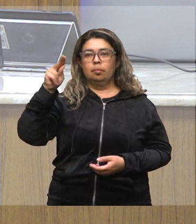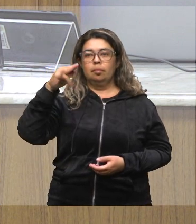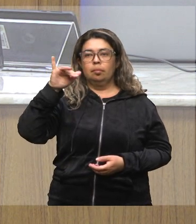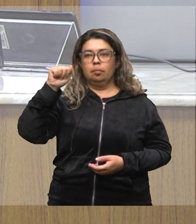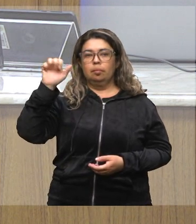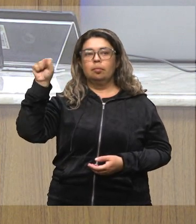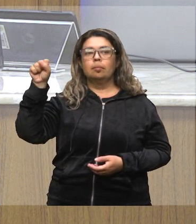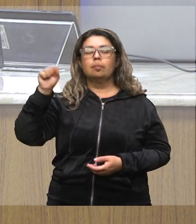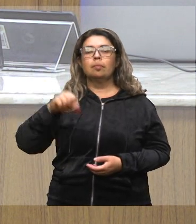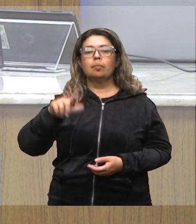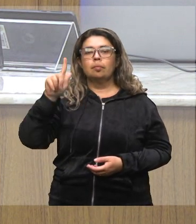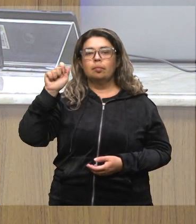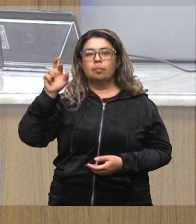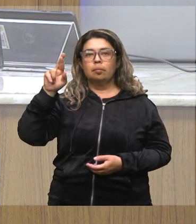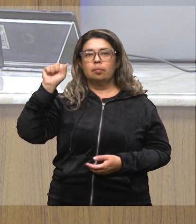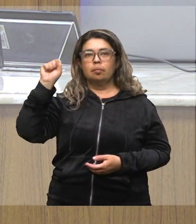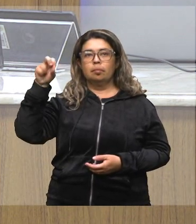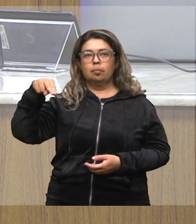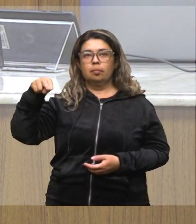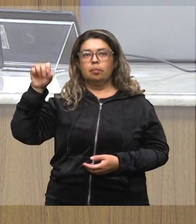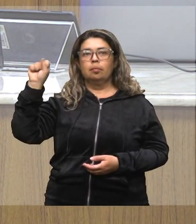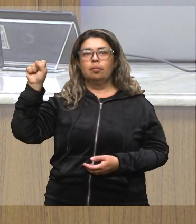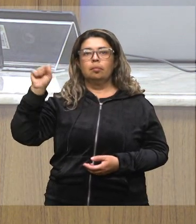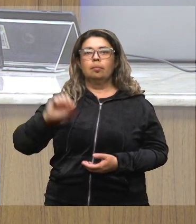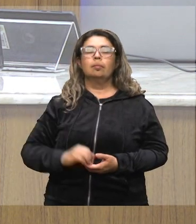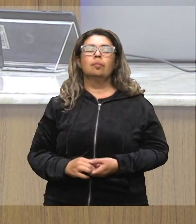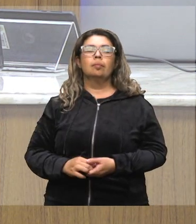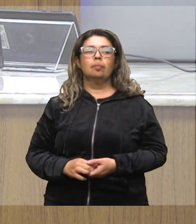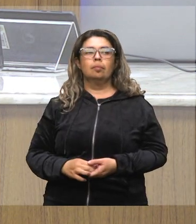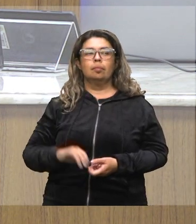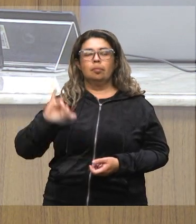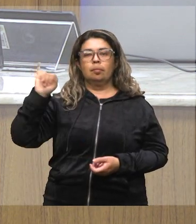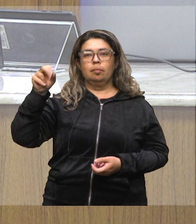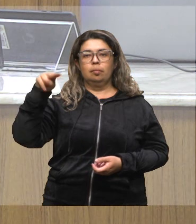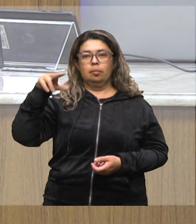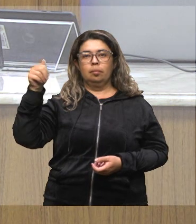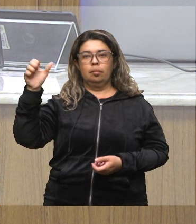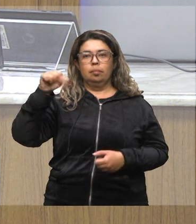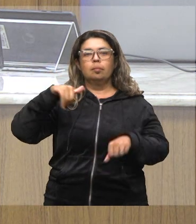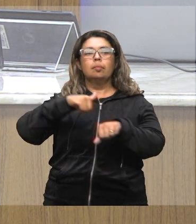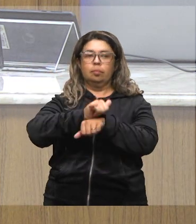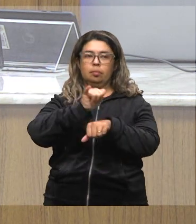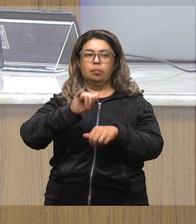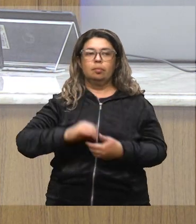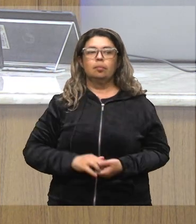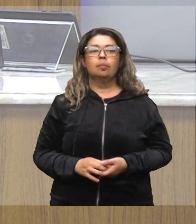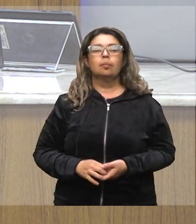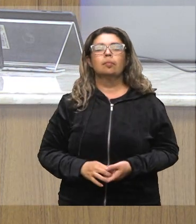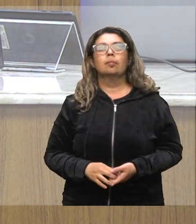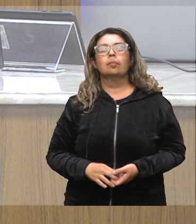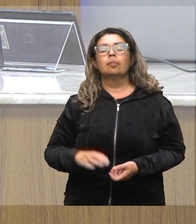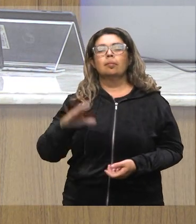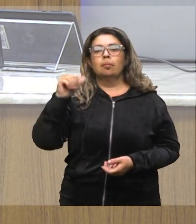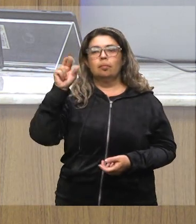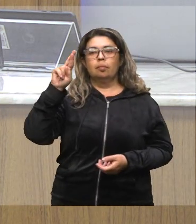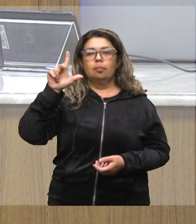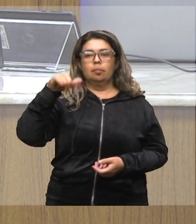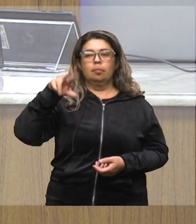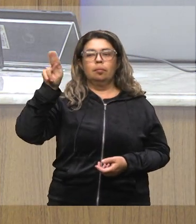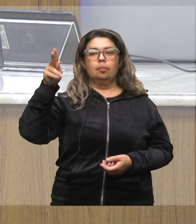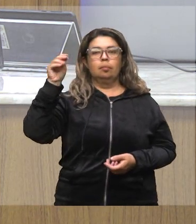sim. Gerson Alves de Souza. Voto sim. Jonas Campos de Lima. José Carlos Silva